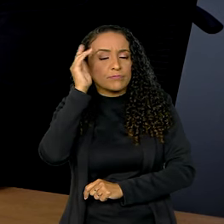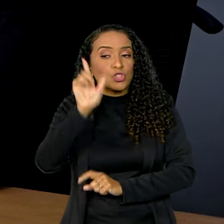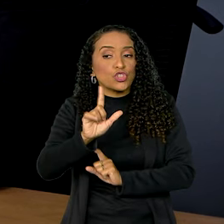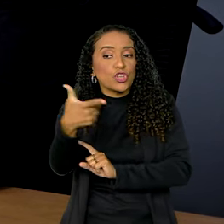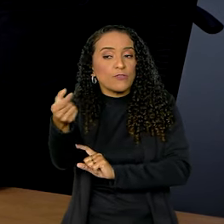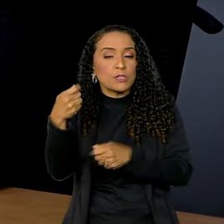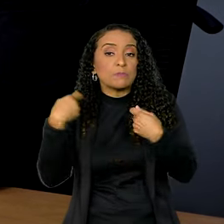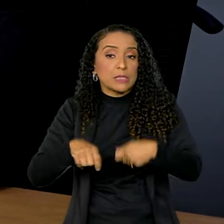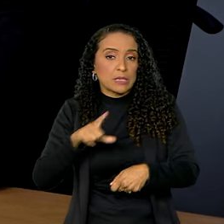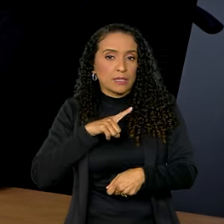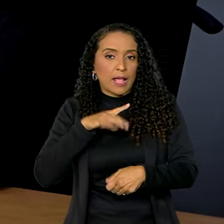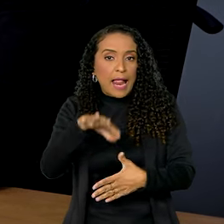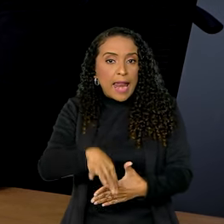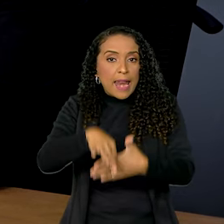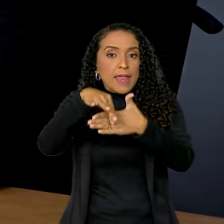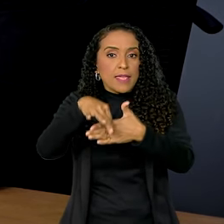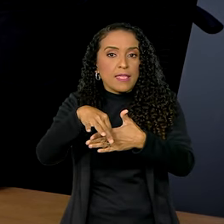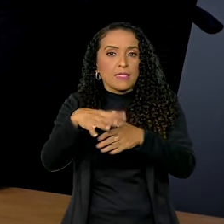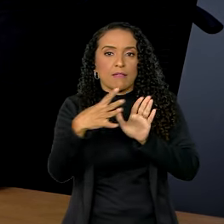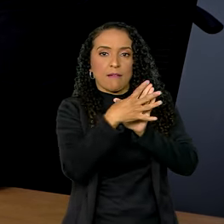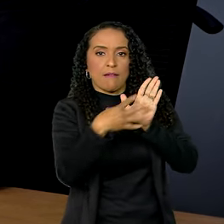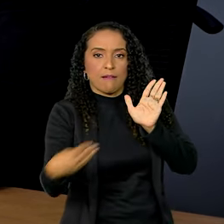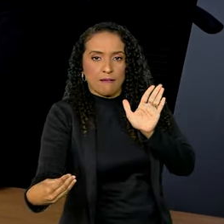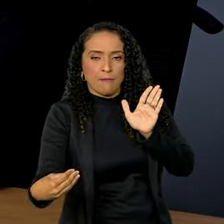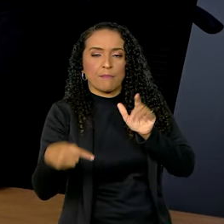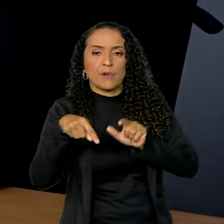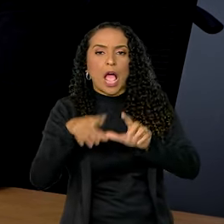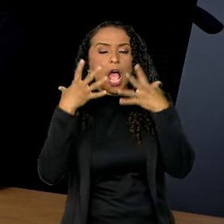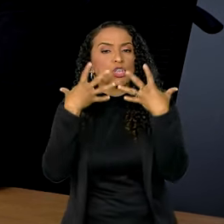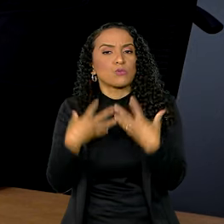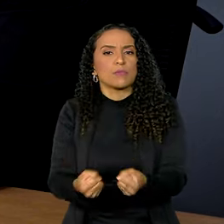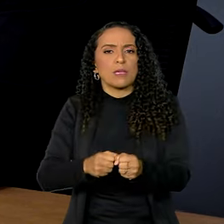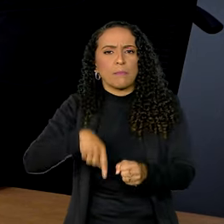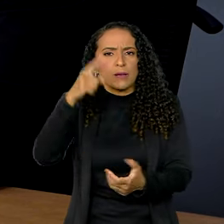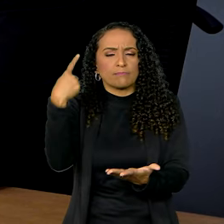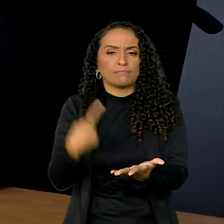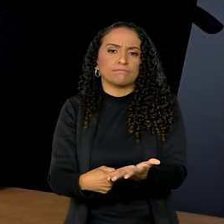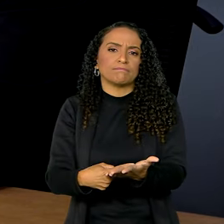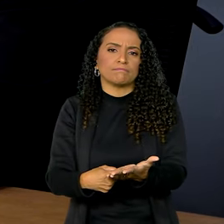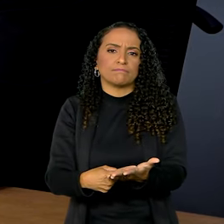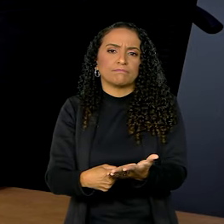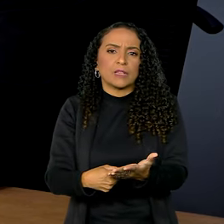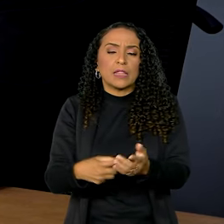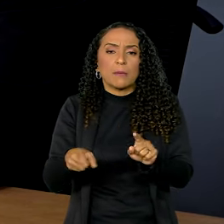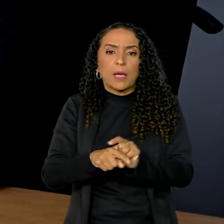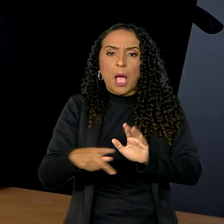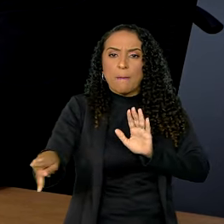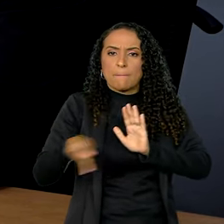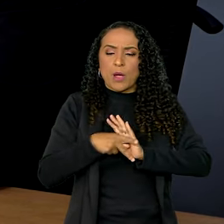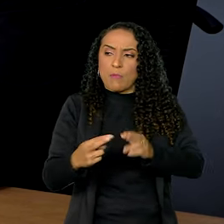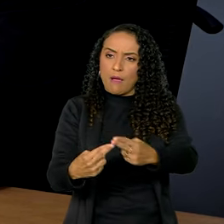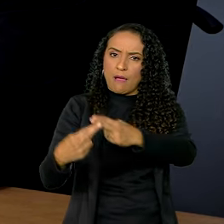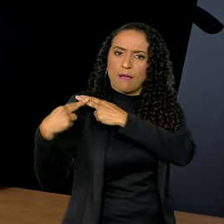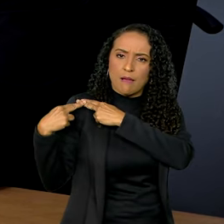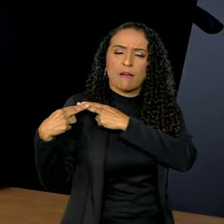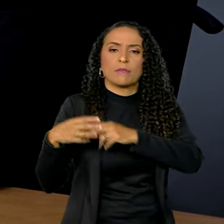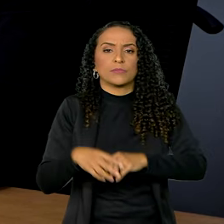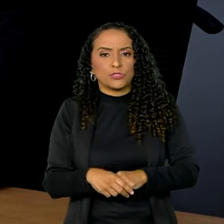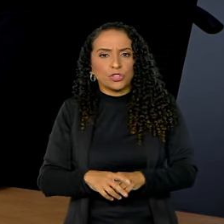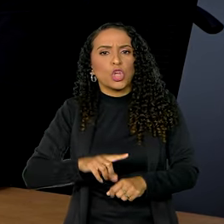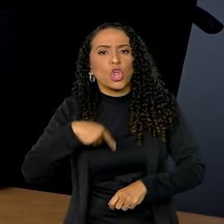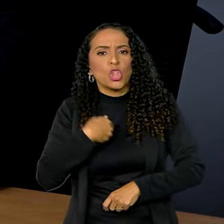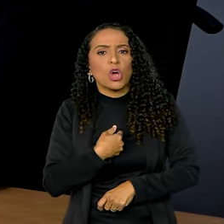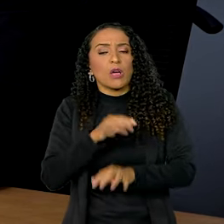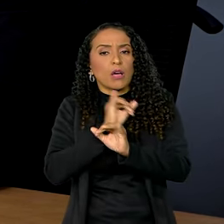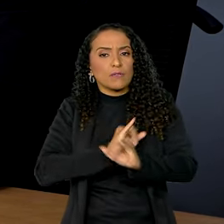deveria ter essa liderança pelo exemplo eh Assumir mais compromisso assumir as próprias responsabilidades